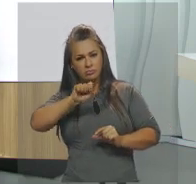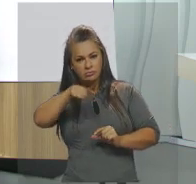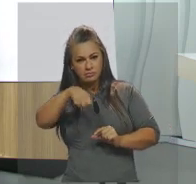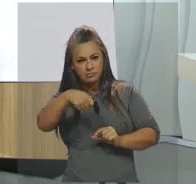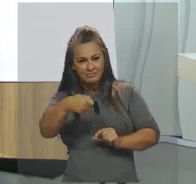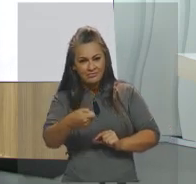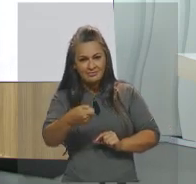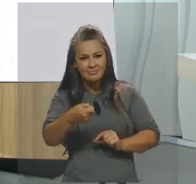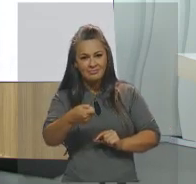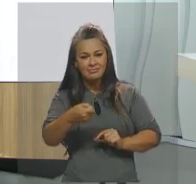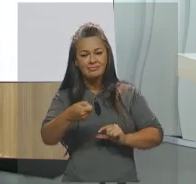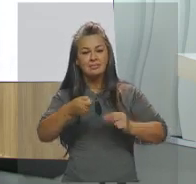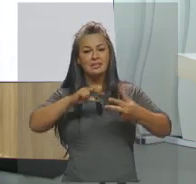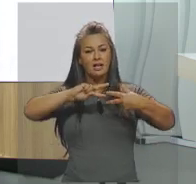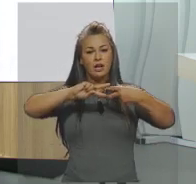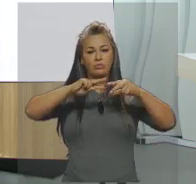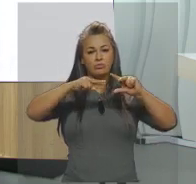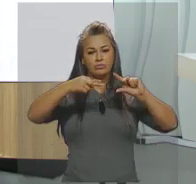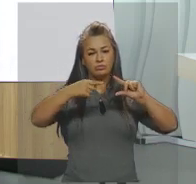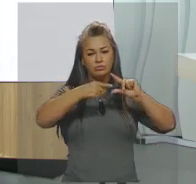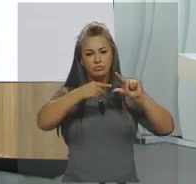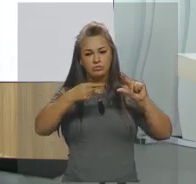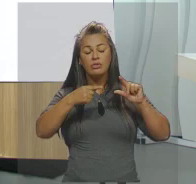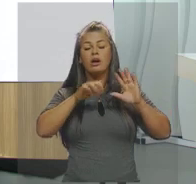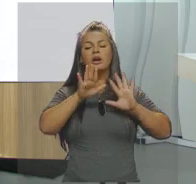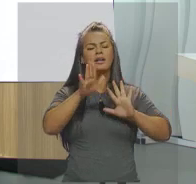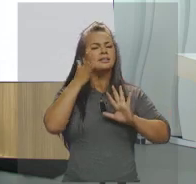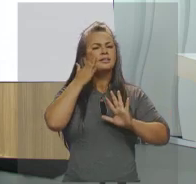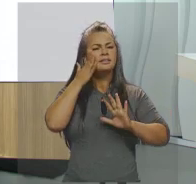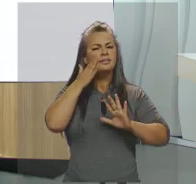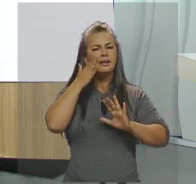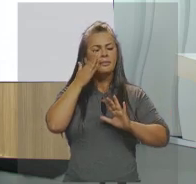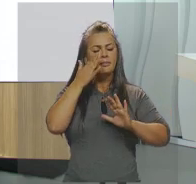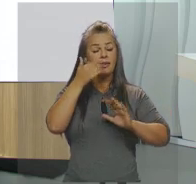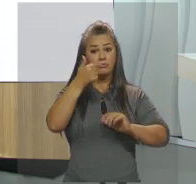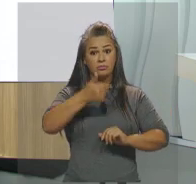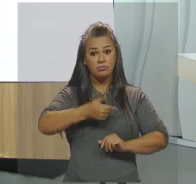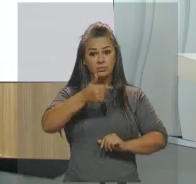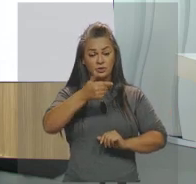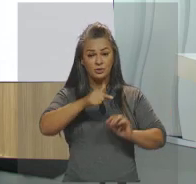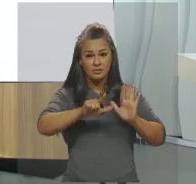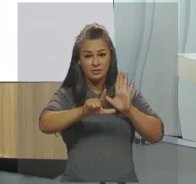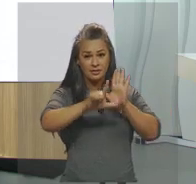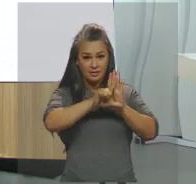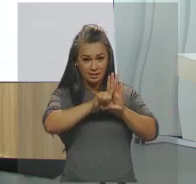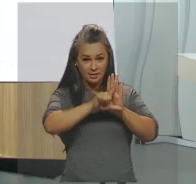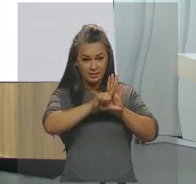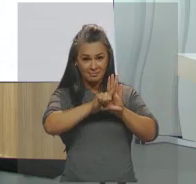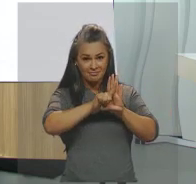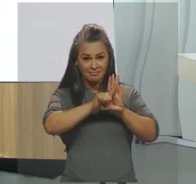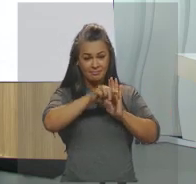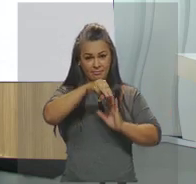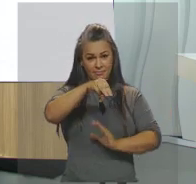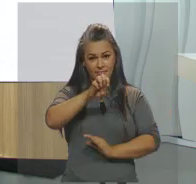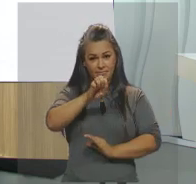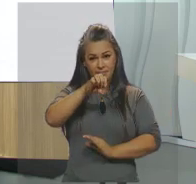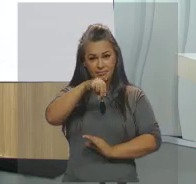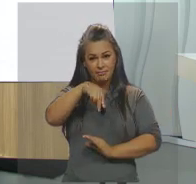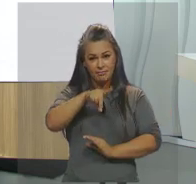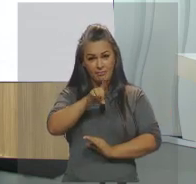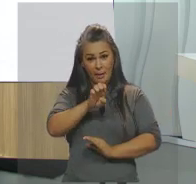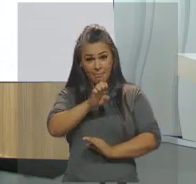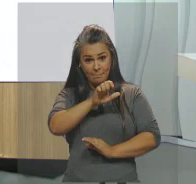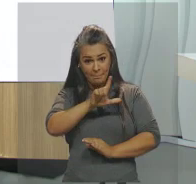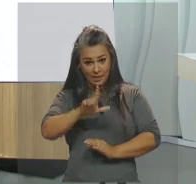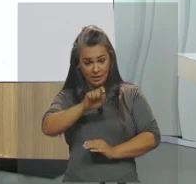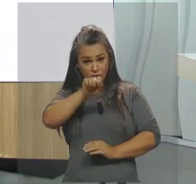Nós sabemos que na segunda lei de Mendel, vamos só retomar essa segunda lei de Mendel aqui. Mendel, então, na sua